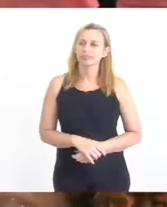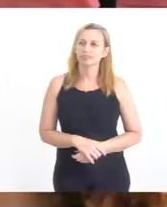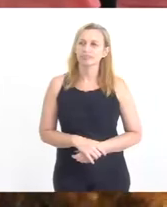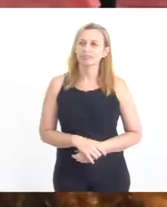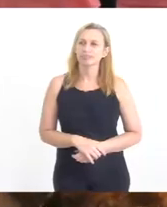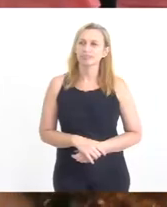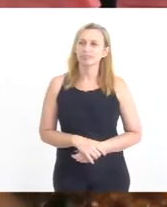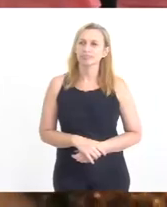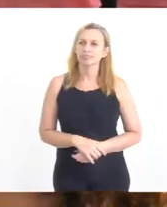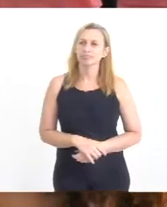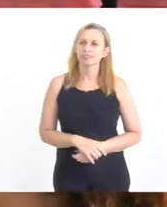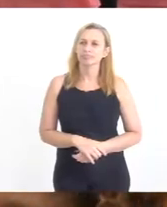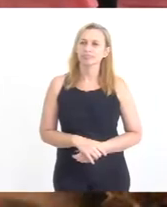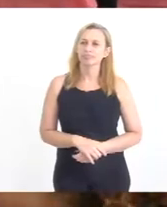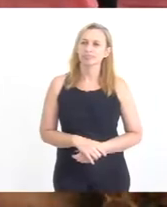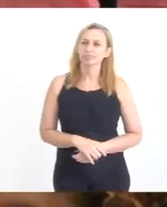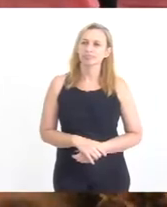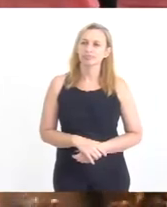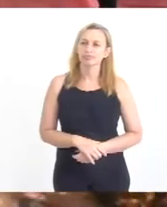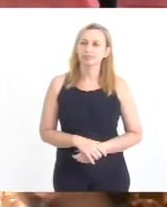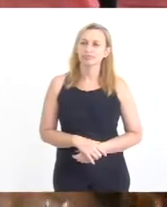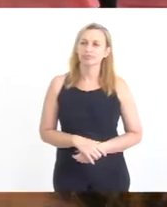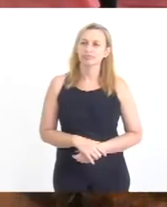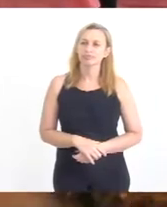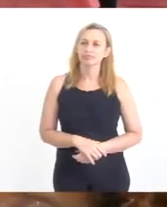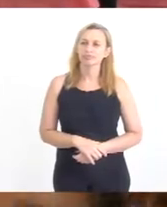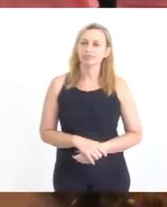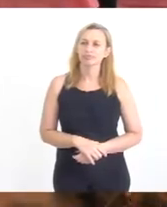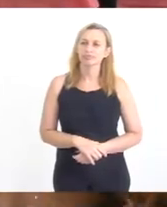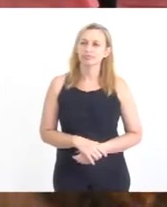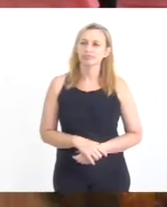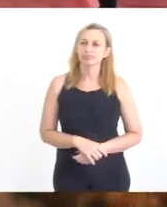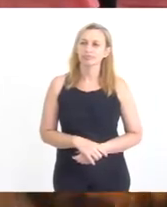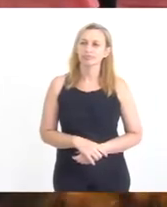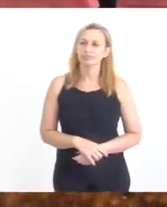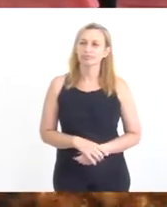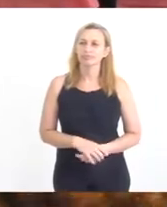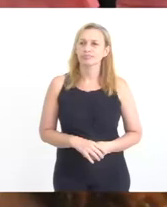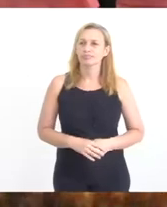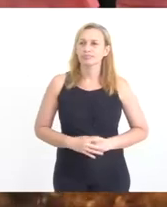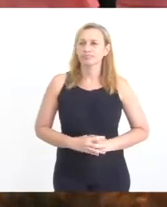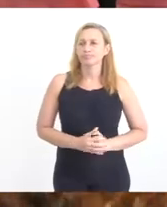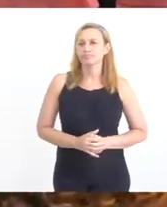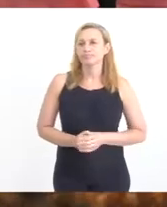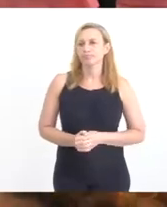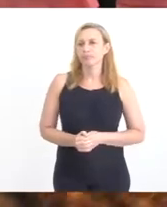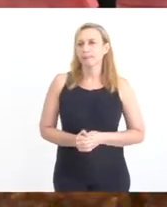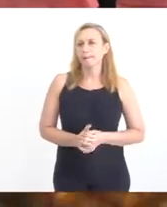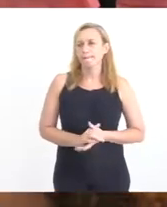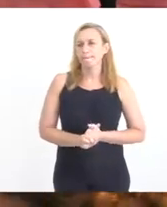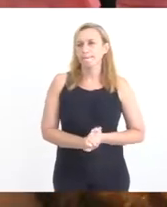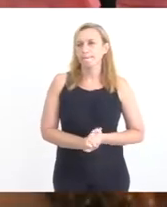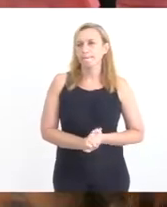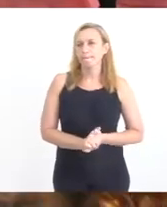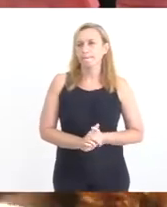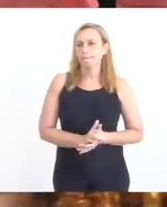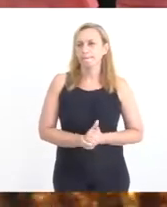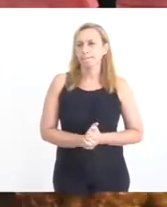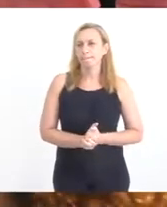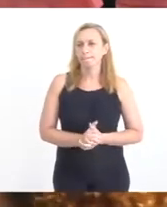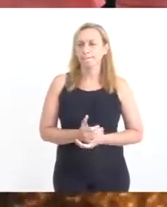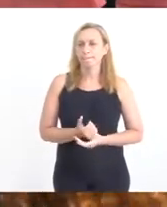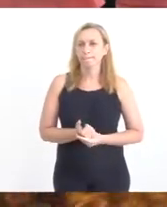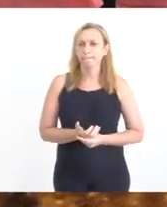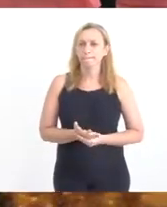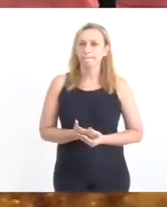é um negócio para gente tirar uma foto com a mesa música eu vou falar esse microfone não fala isso não vai caber todo